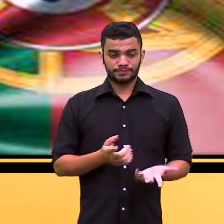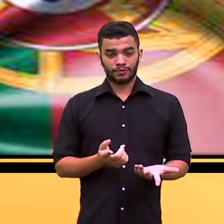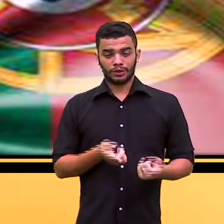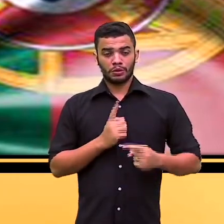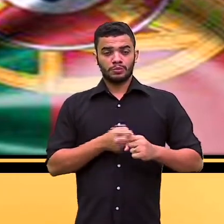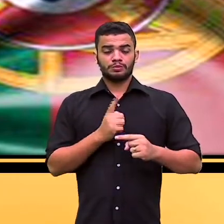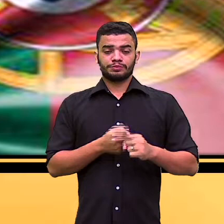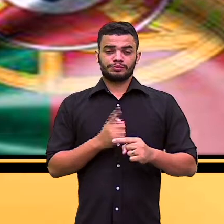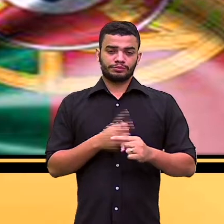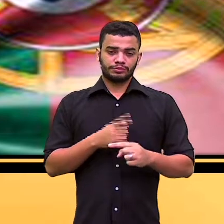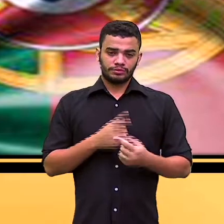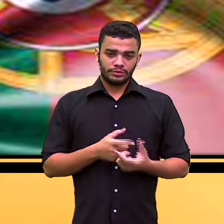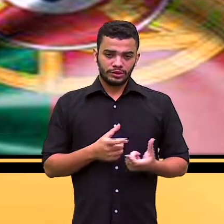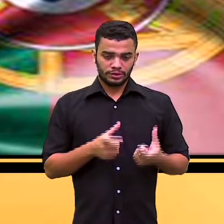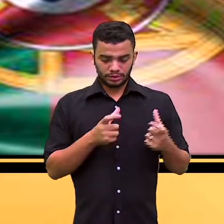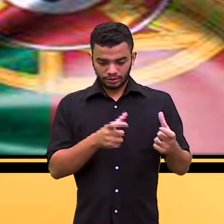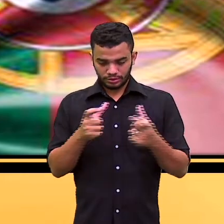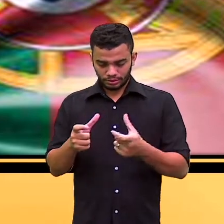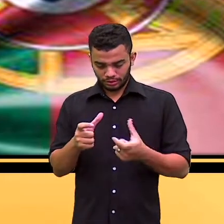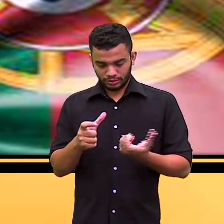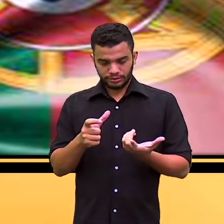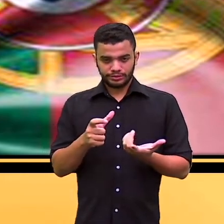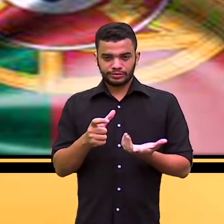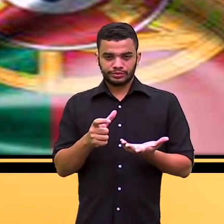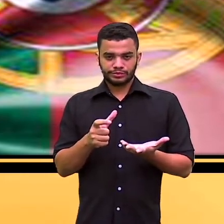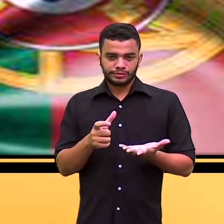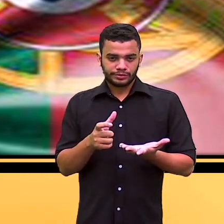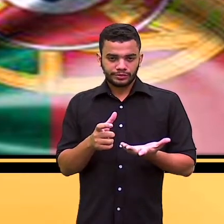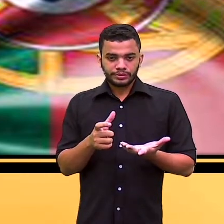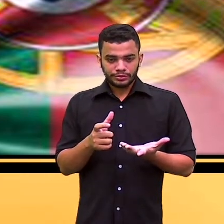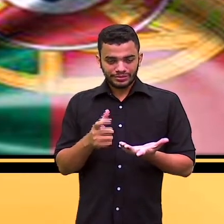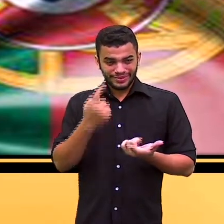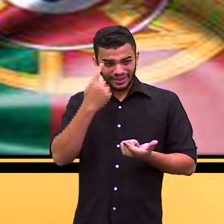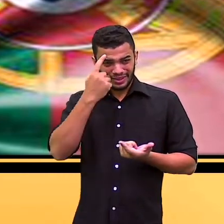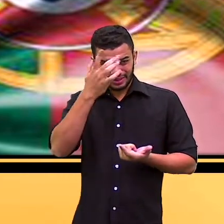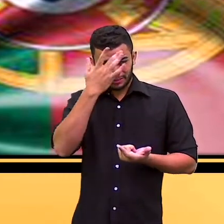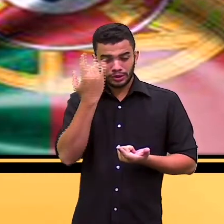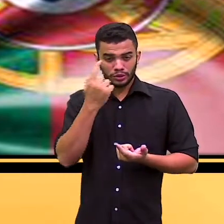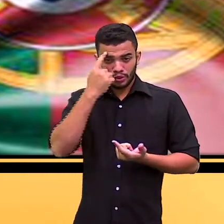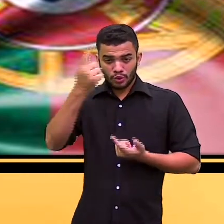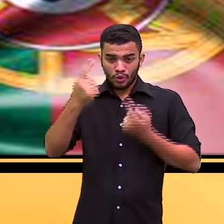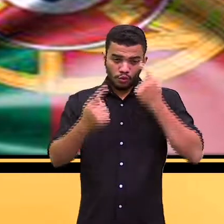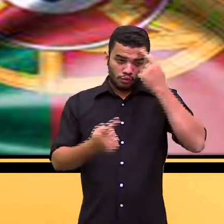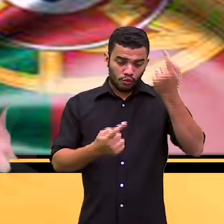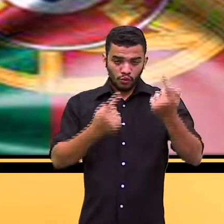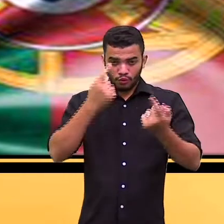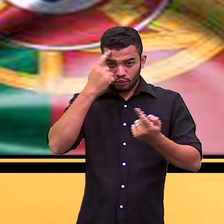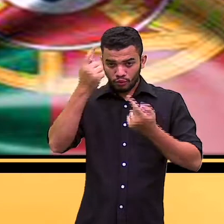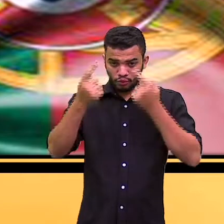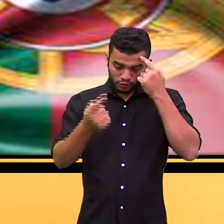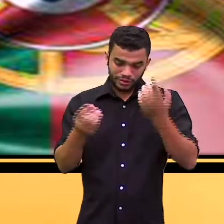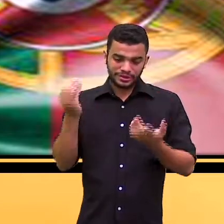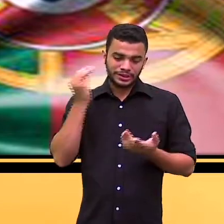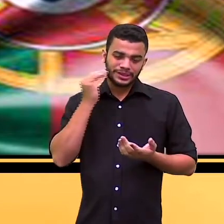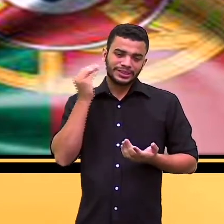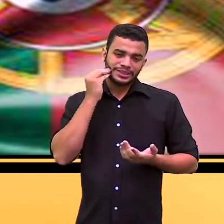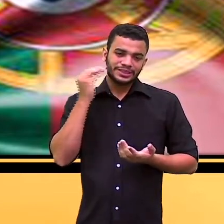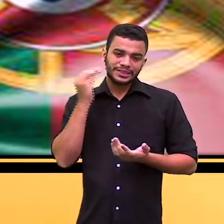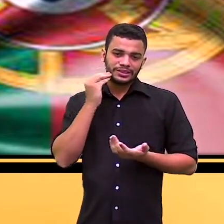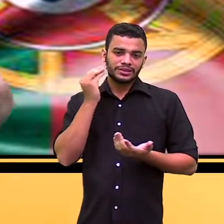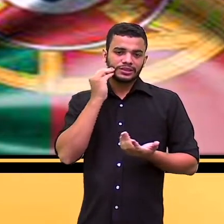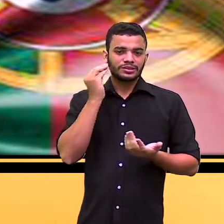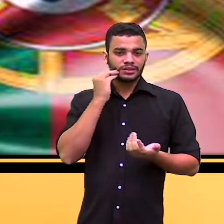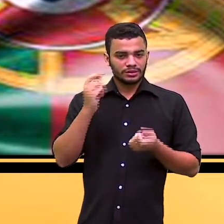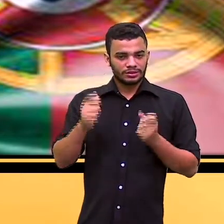da região centro-sul da colônia, a circulação de ideias e de pessoas foi intensificada com essa